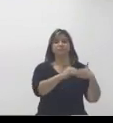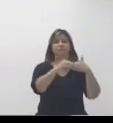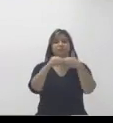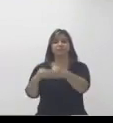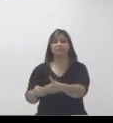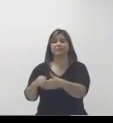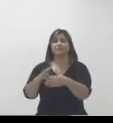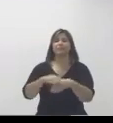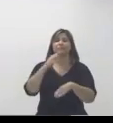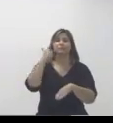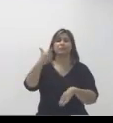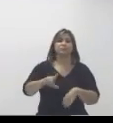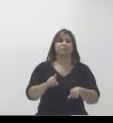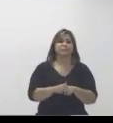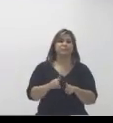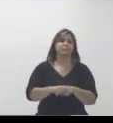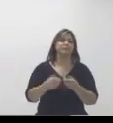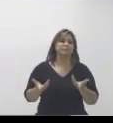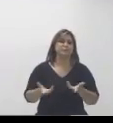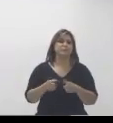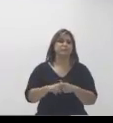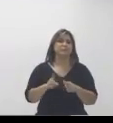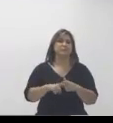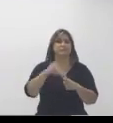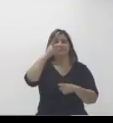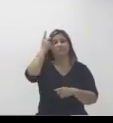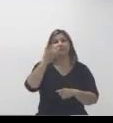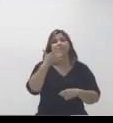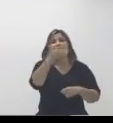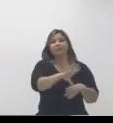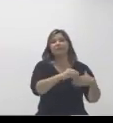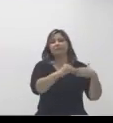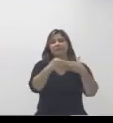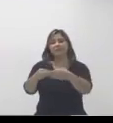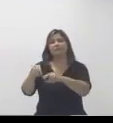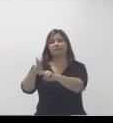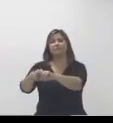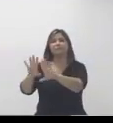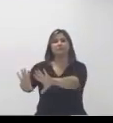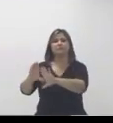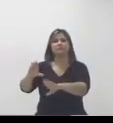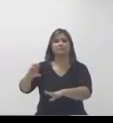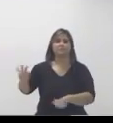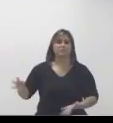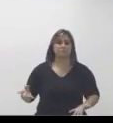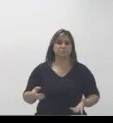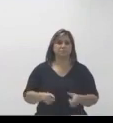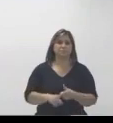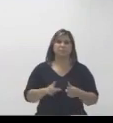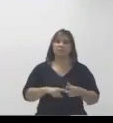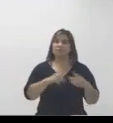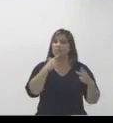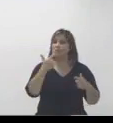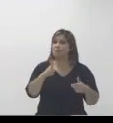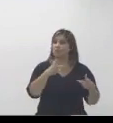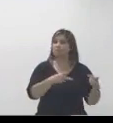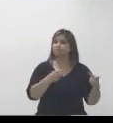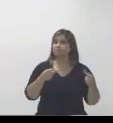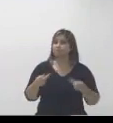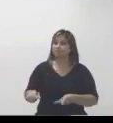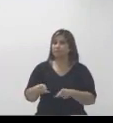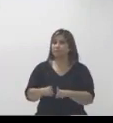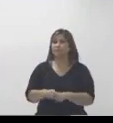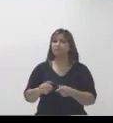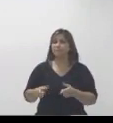mais uma vez eternamente os indesejáveis nós não temos nós temos notícias de visitas a comunidades terapêuticas